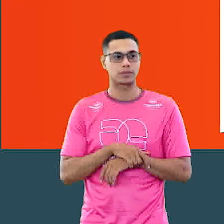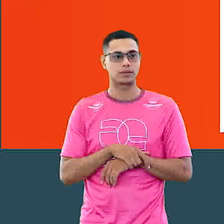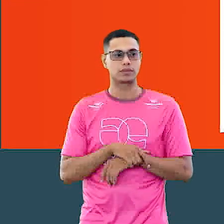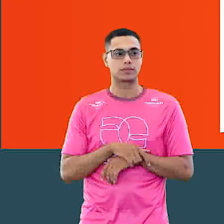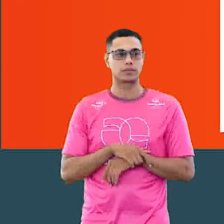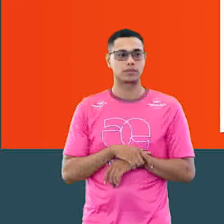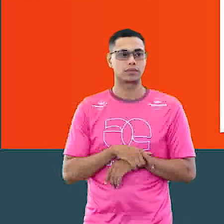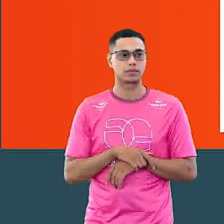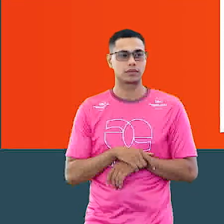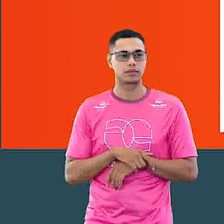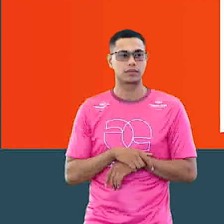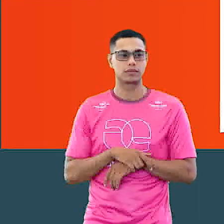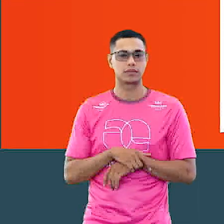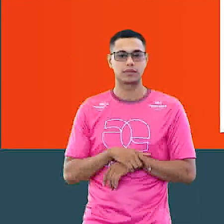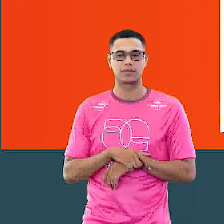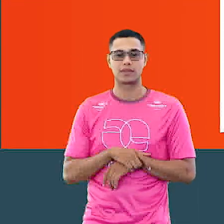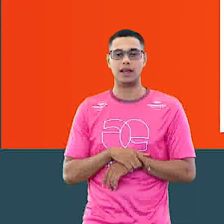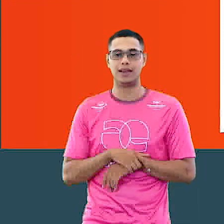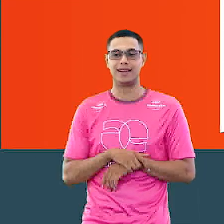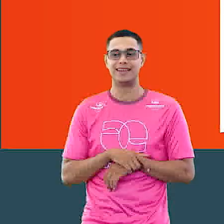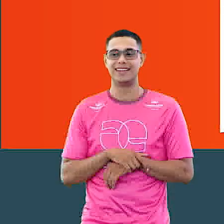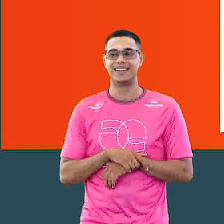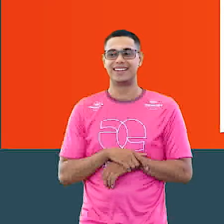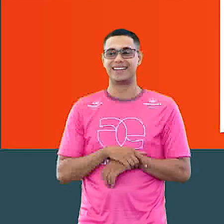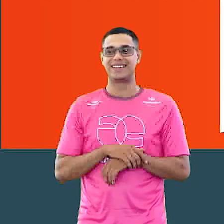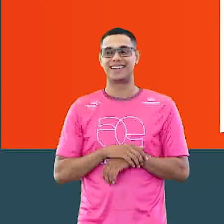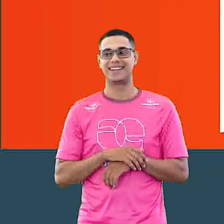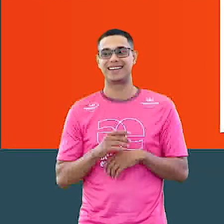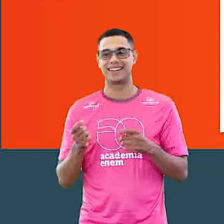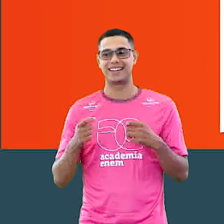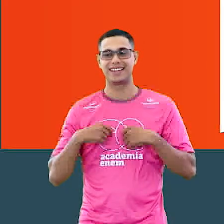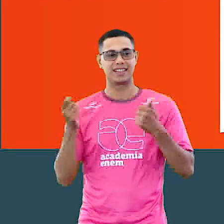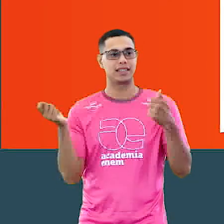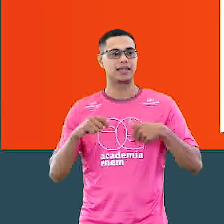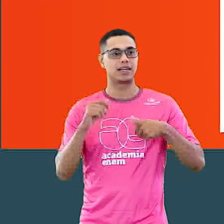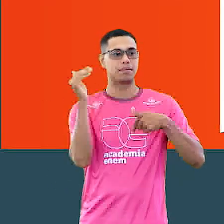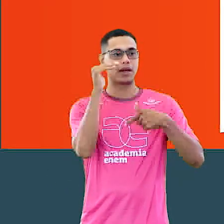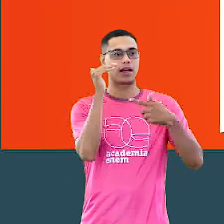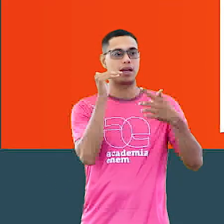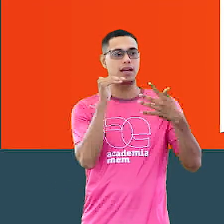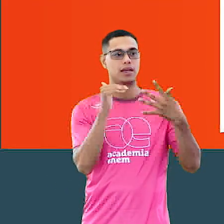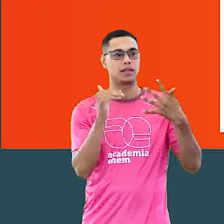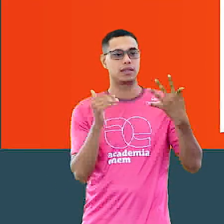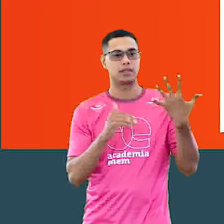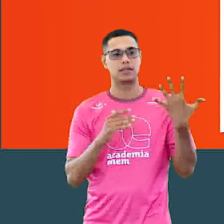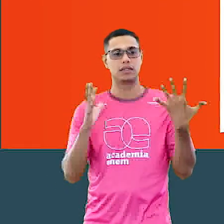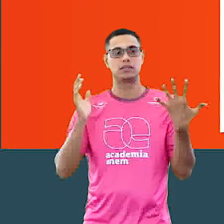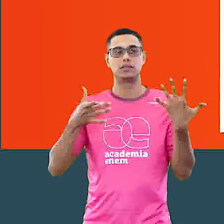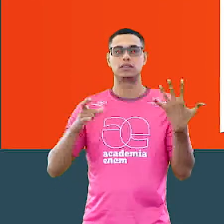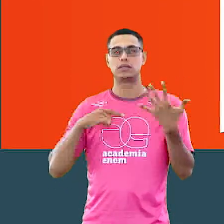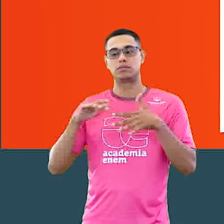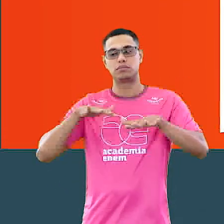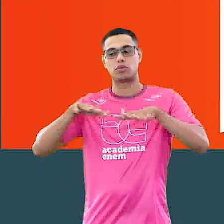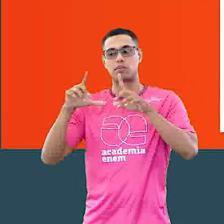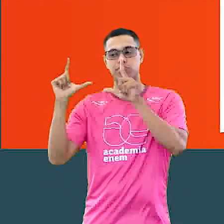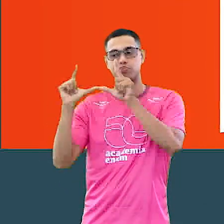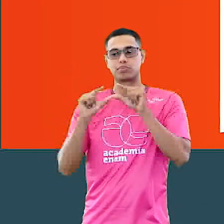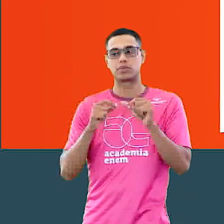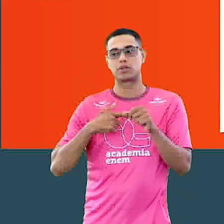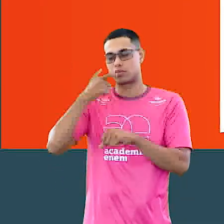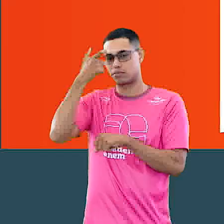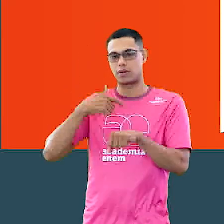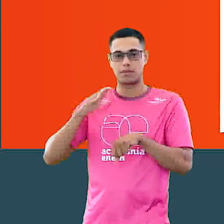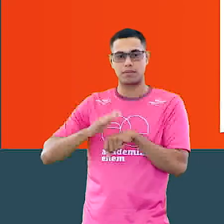me enquadro em várias dessas rendas aí, porque eu tenho mobilidade reduzida, aí já é uma deficiência, eu sou